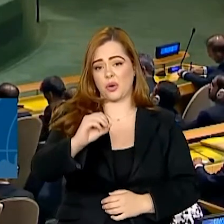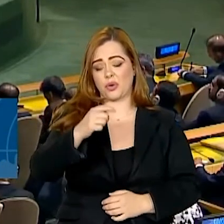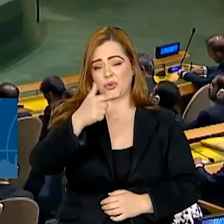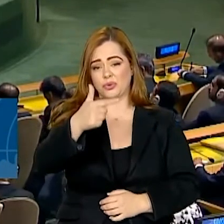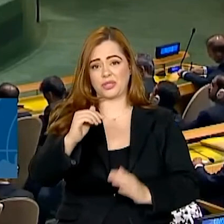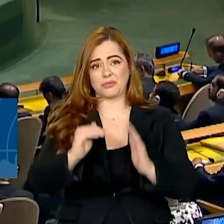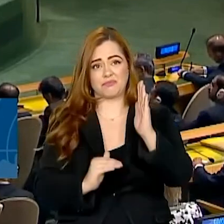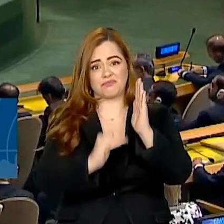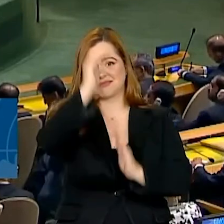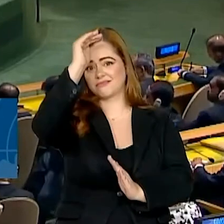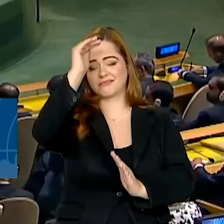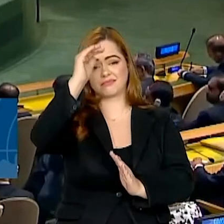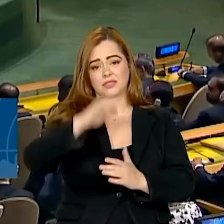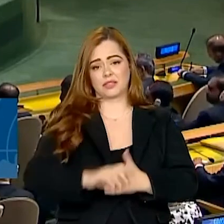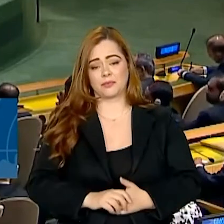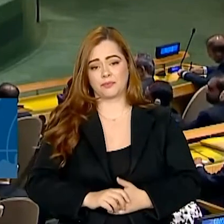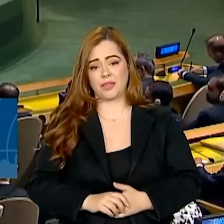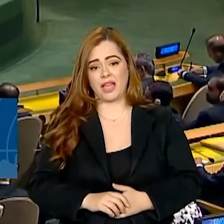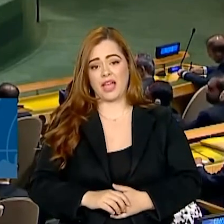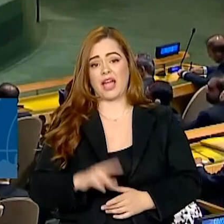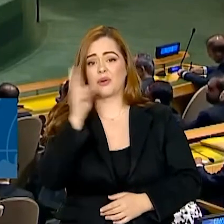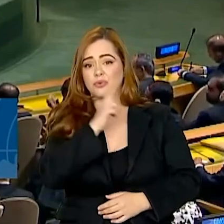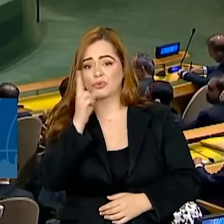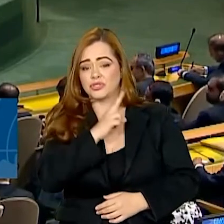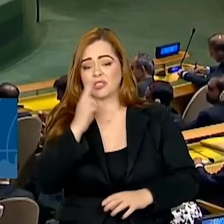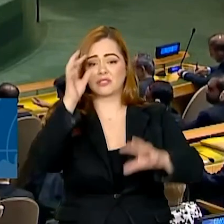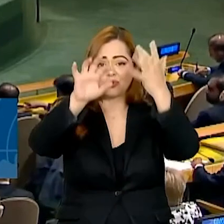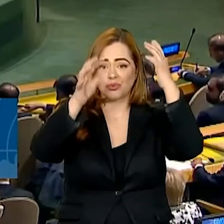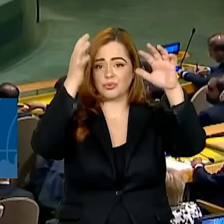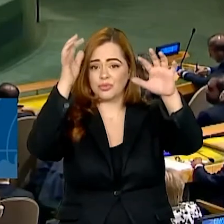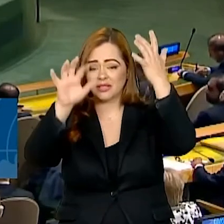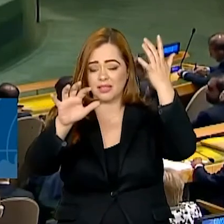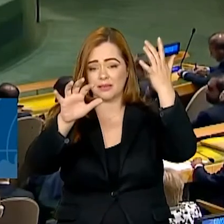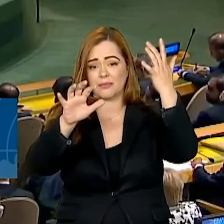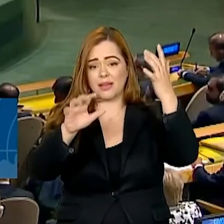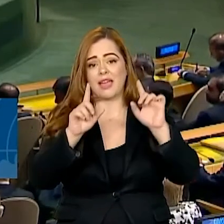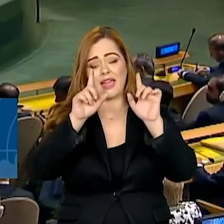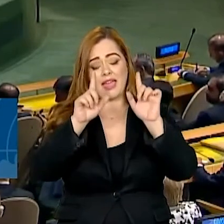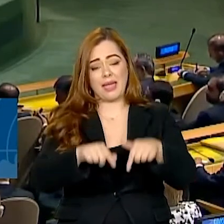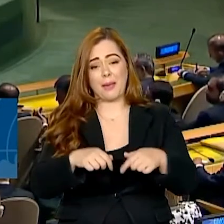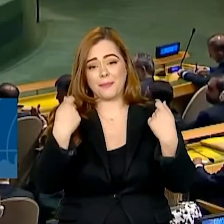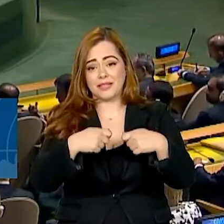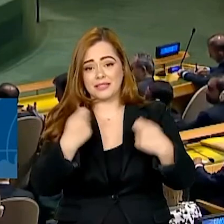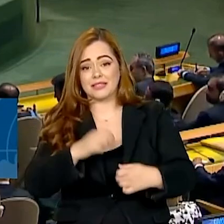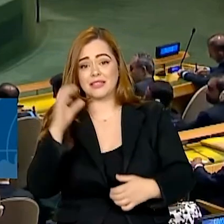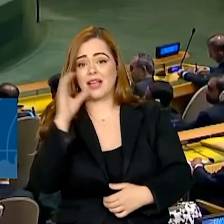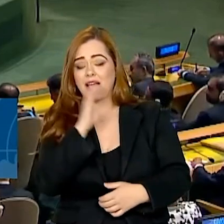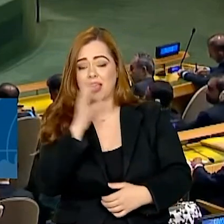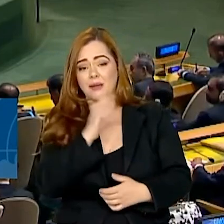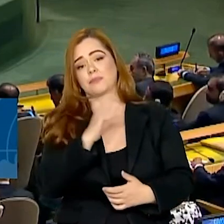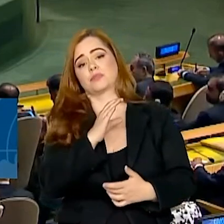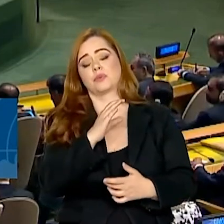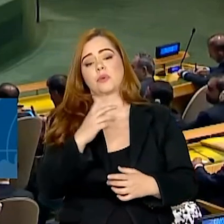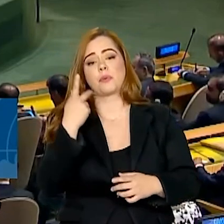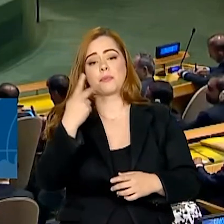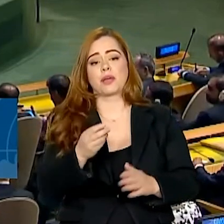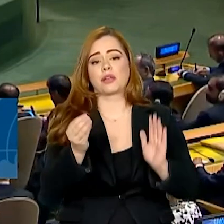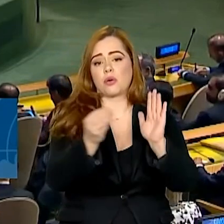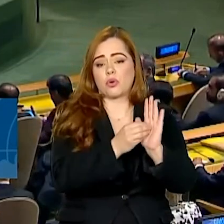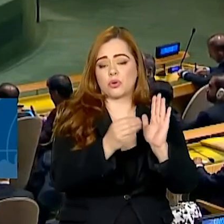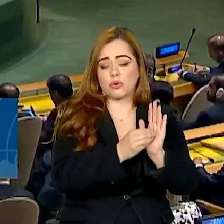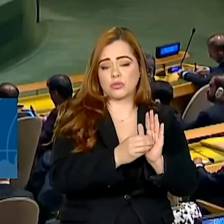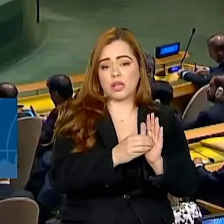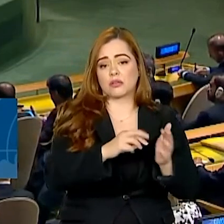danosos ao clima. A emergência climática torna urgente uma correção de rumos e a implantação do que já